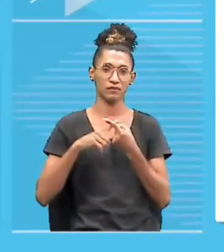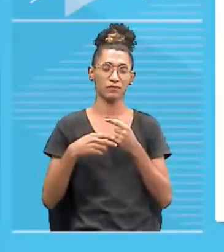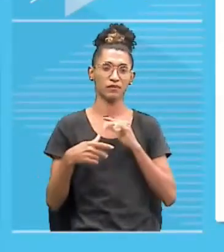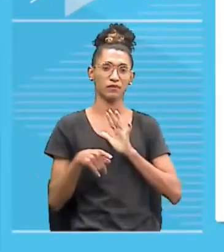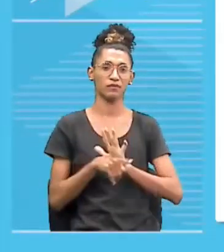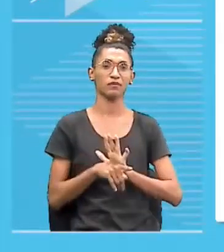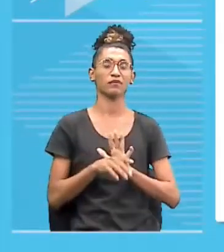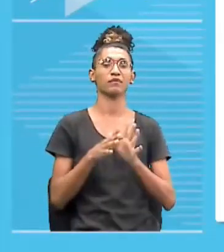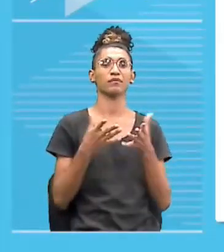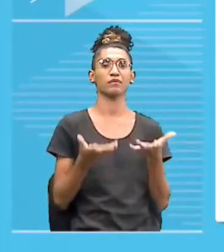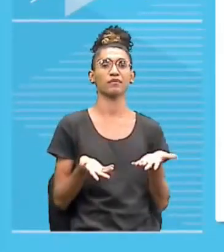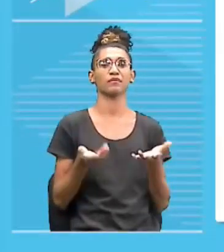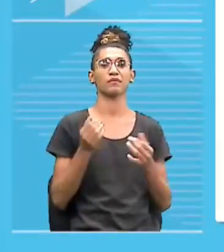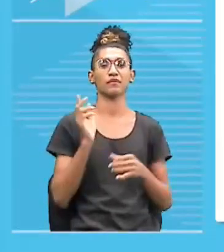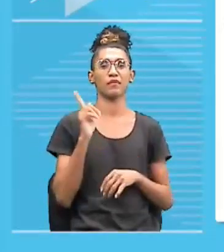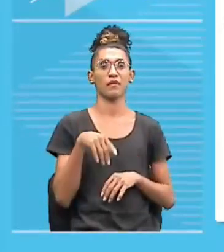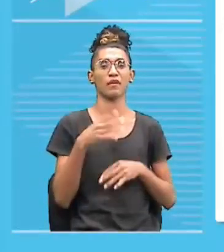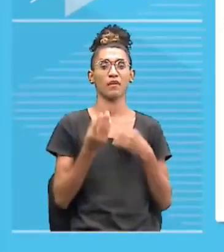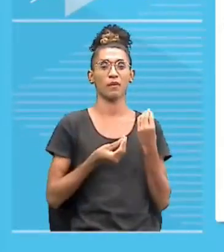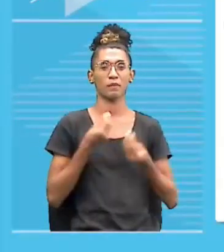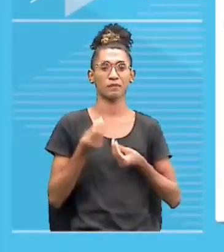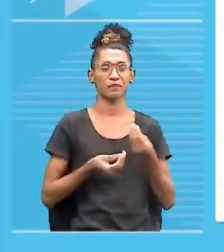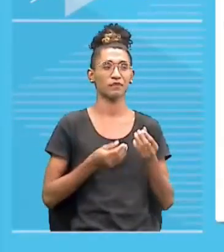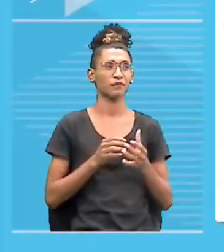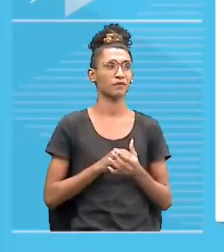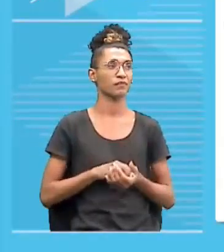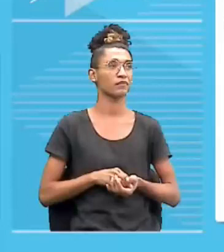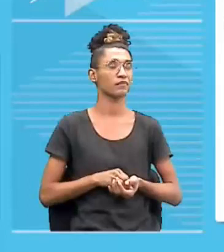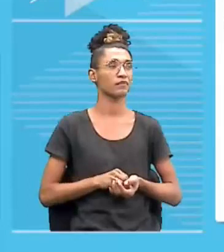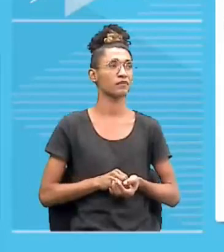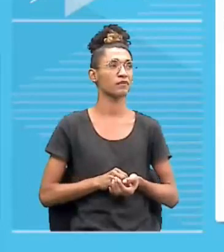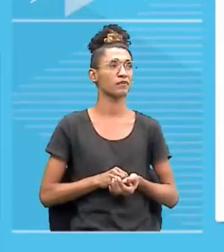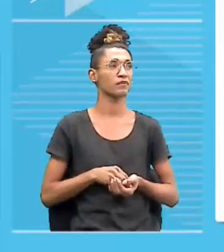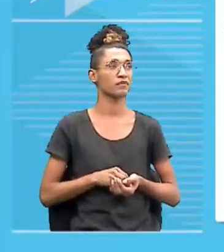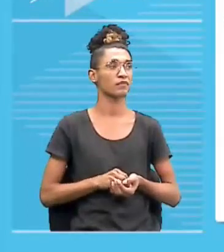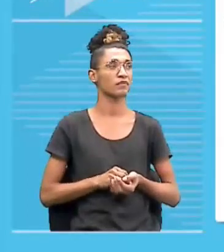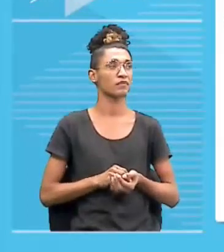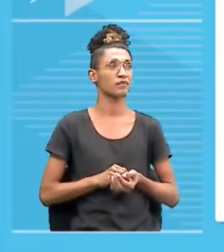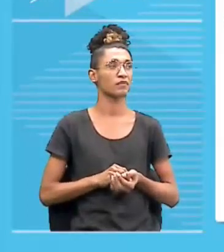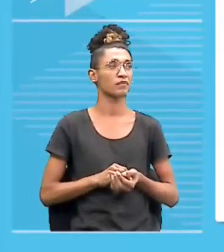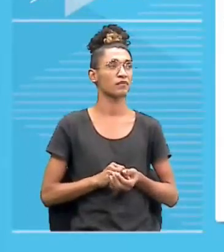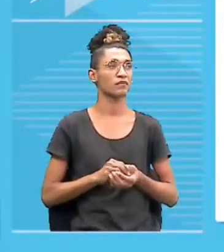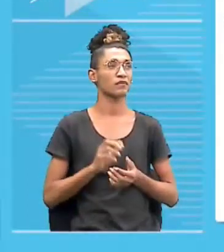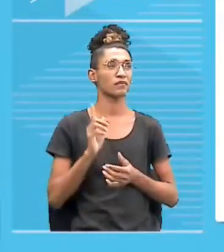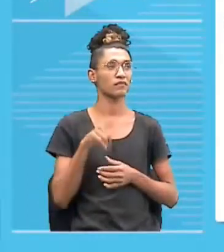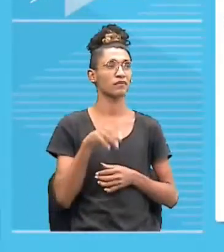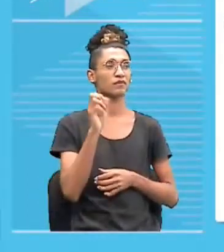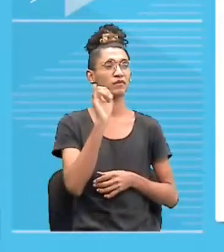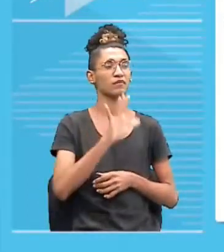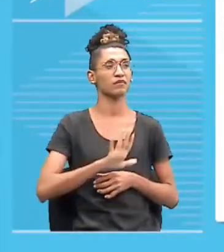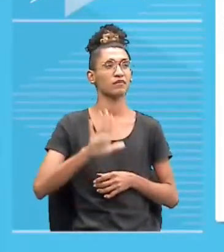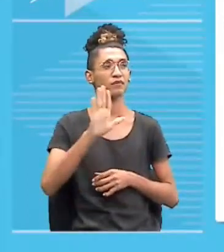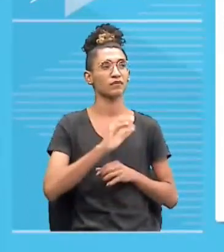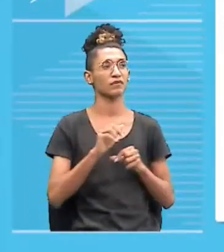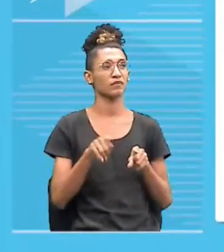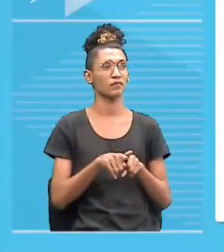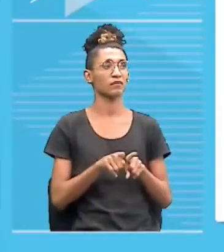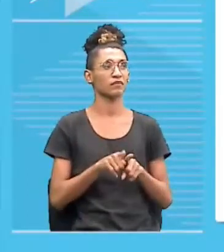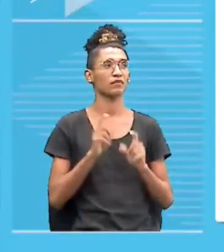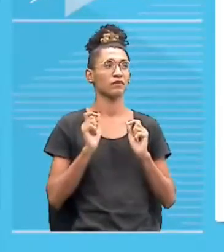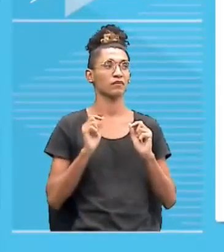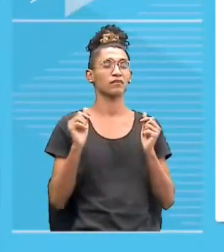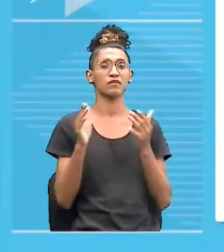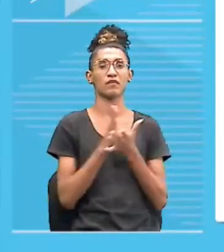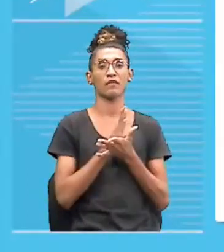certo? É isso daqui, essa situação, essa imagem, em